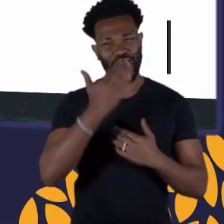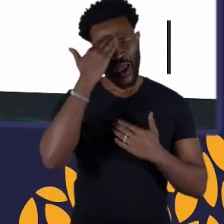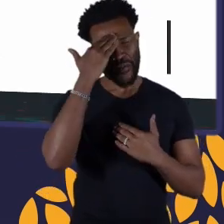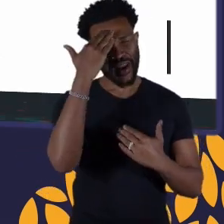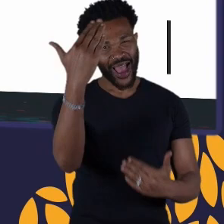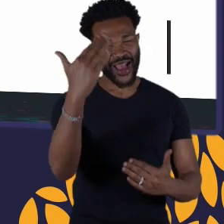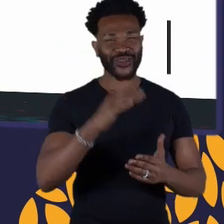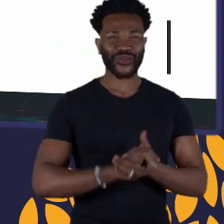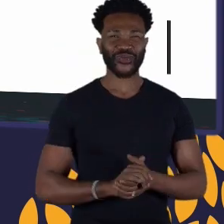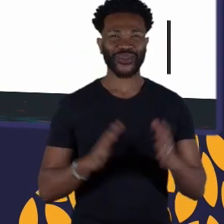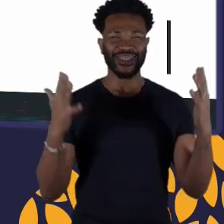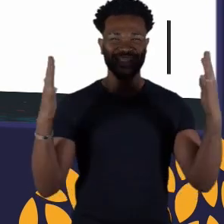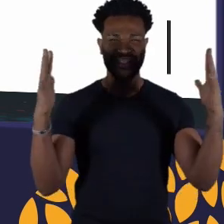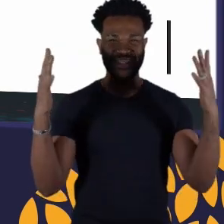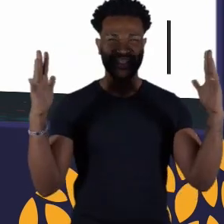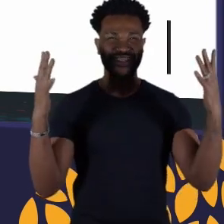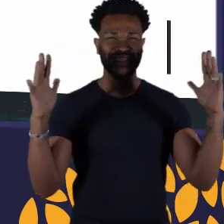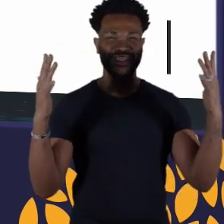obrigada.